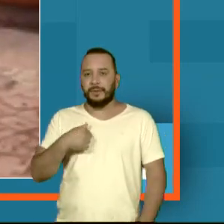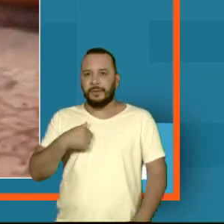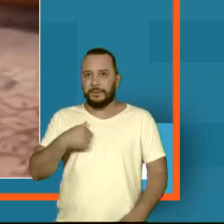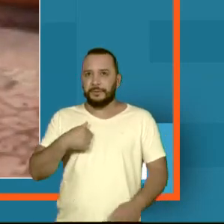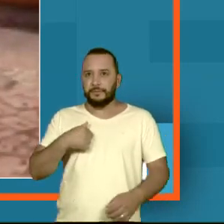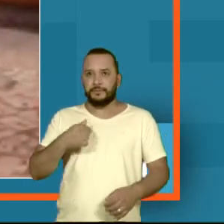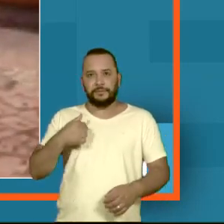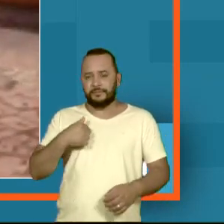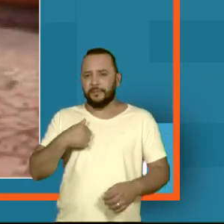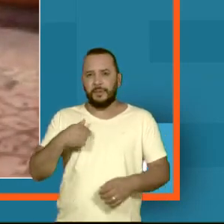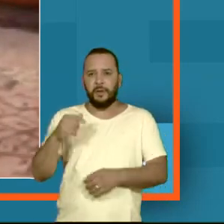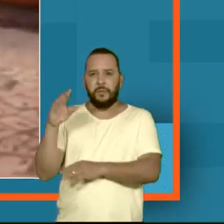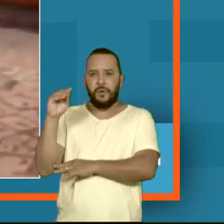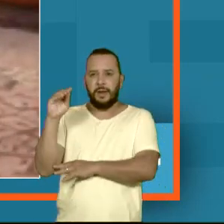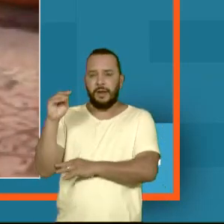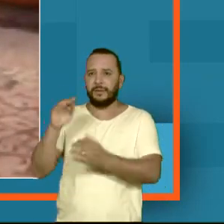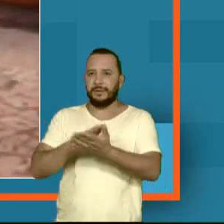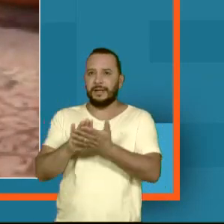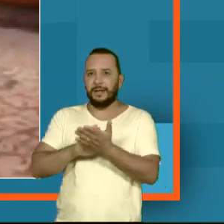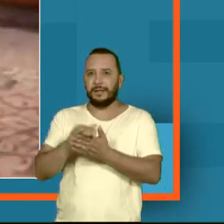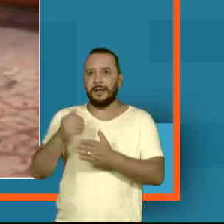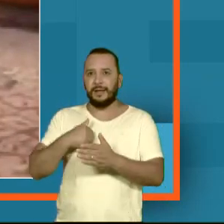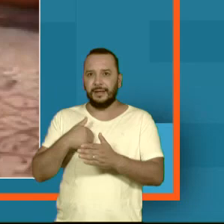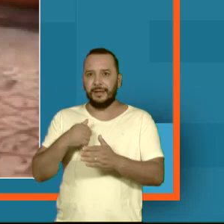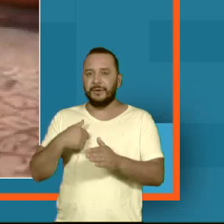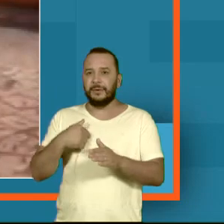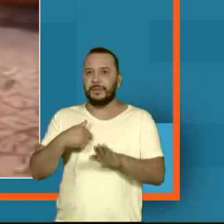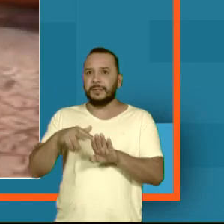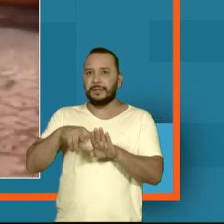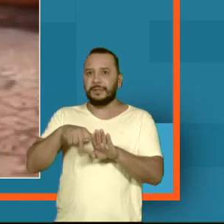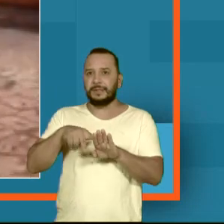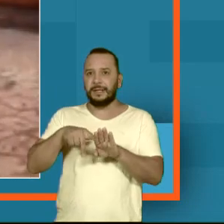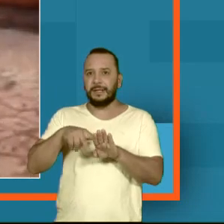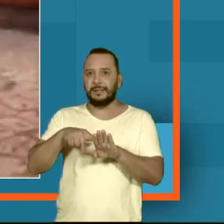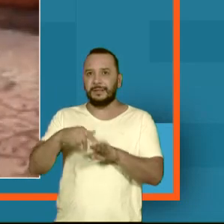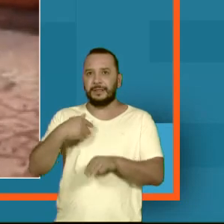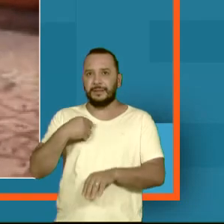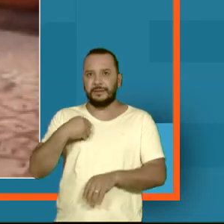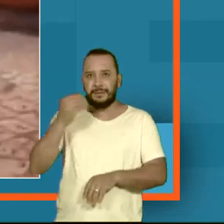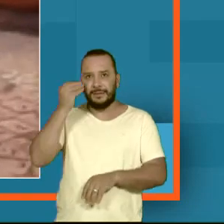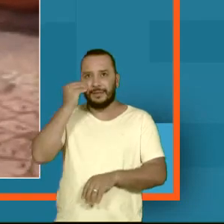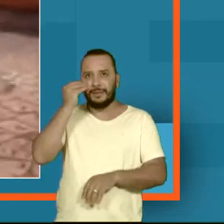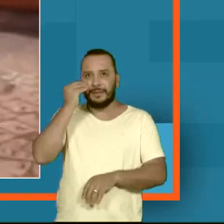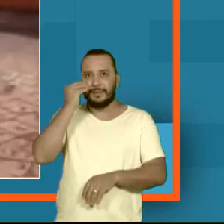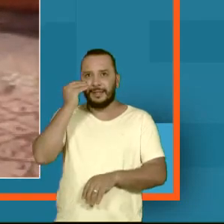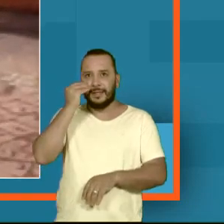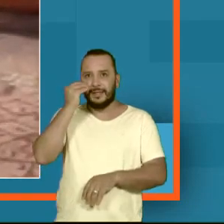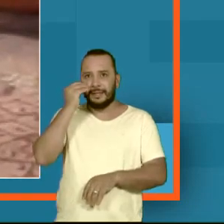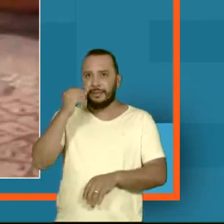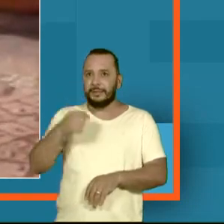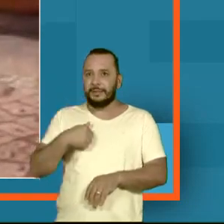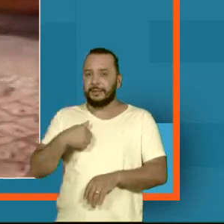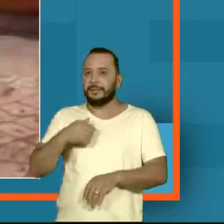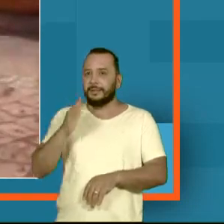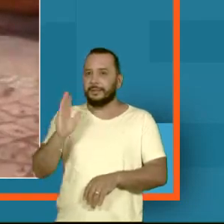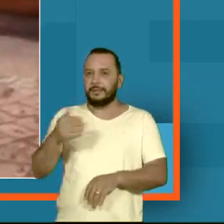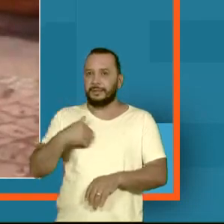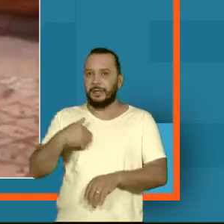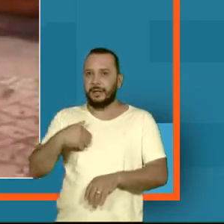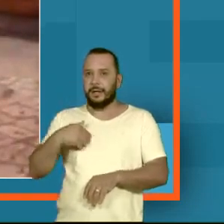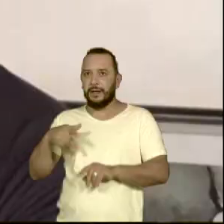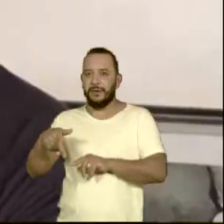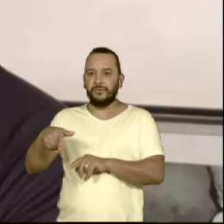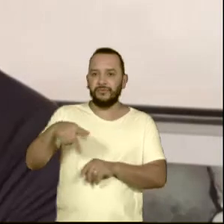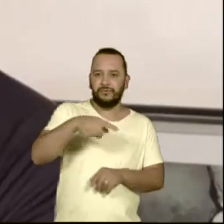cima, sem boneco nem nada, andando de skate dentro do estúdio e tentando dar uma manobra bem idiota de skate,